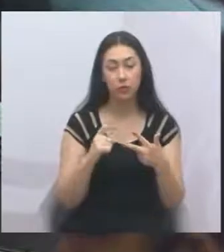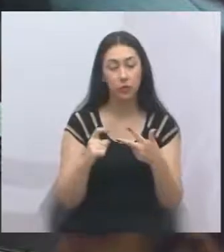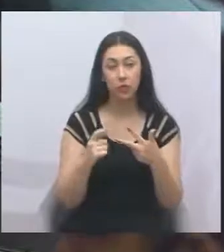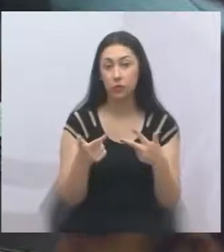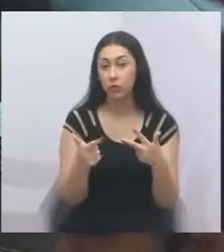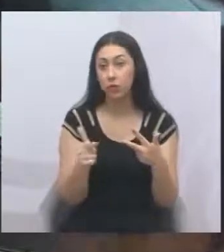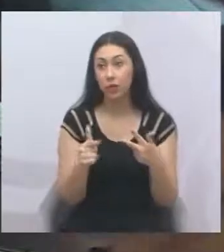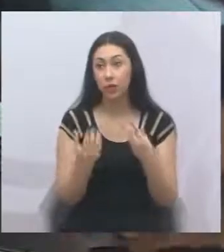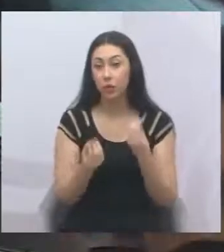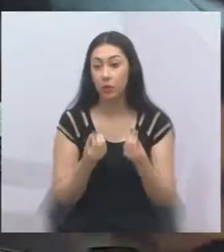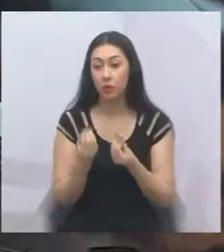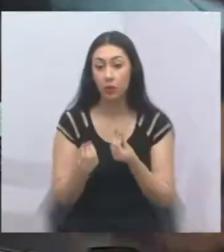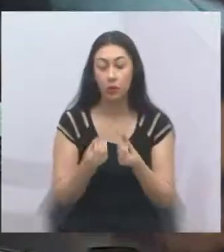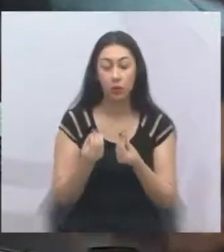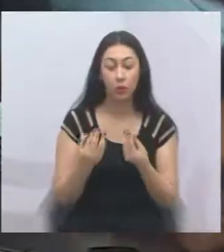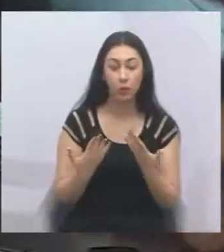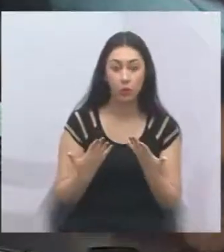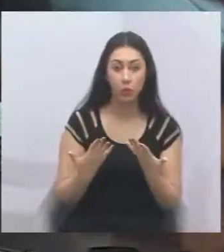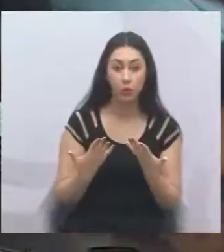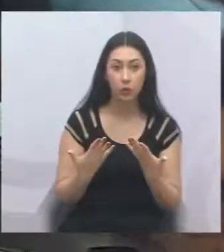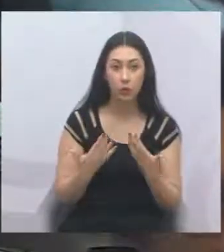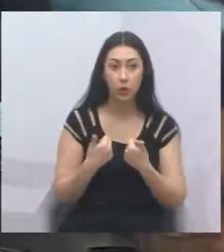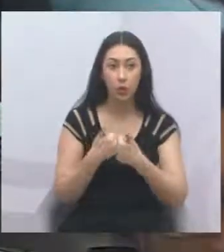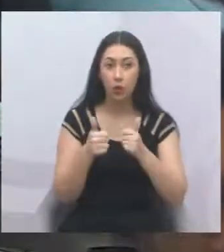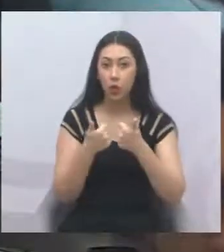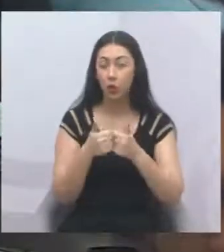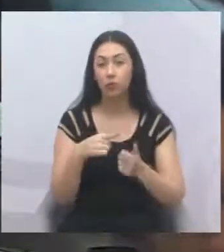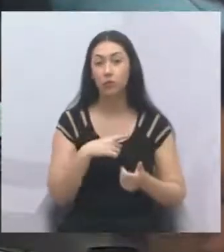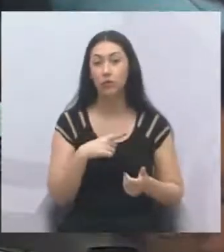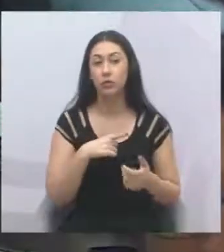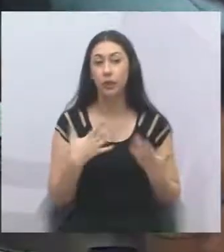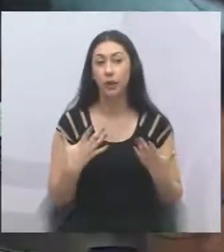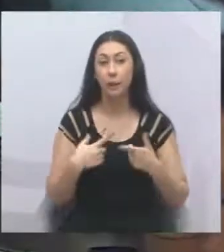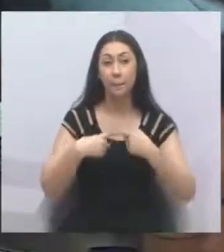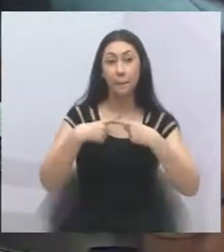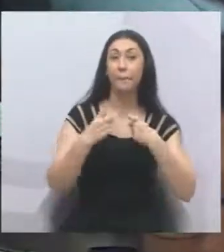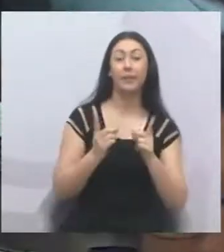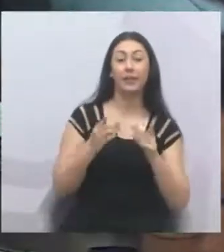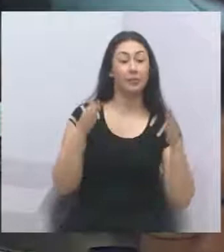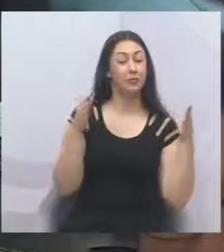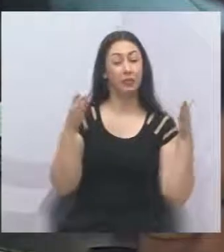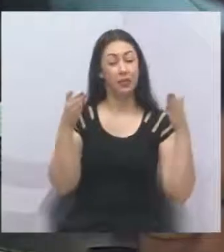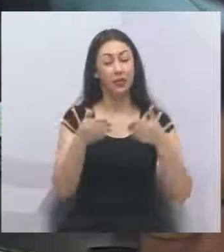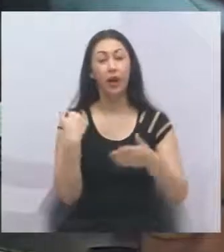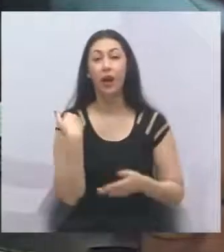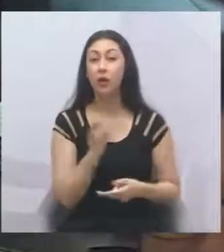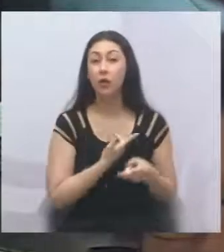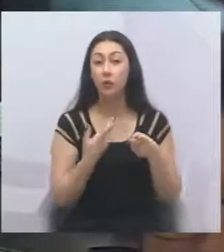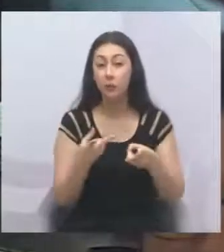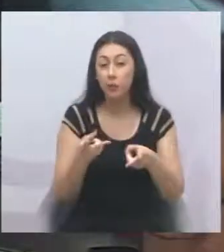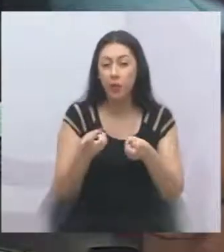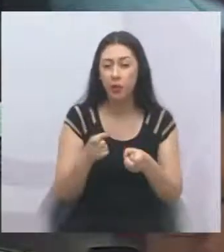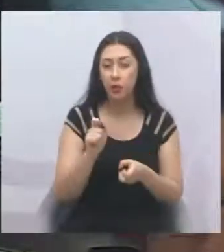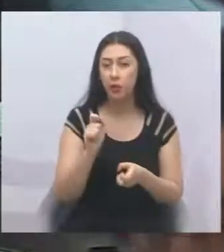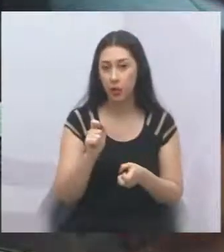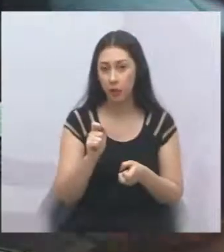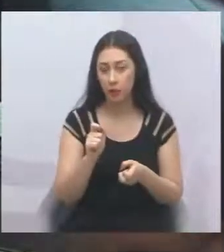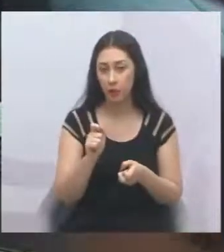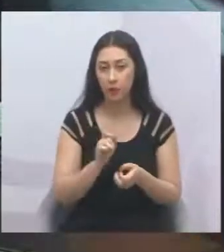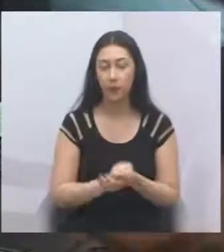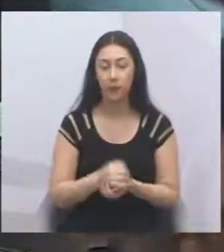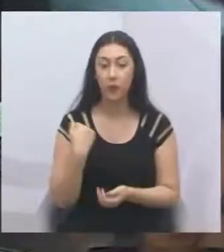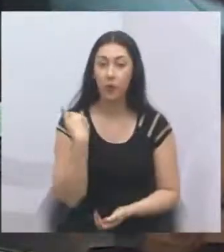Municipal condição de fornecer o transporte público coletivo. Mas é uma questão específica, então a gente percebe que dentro do sistema